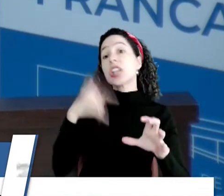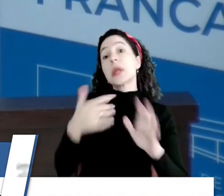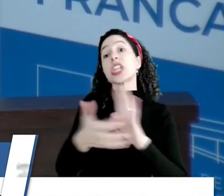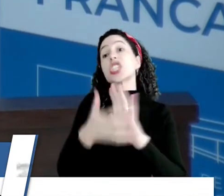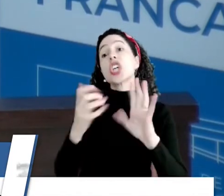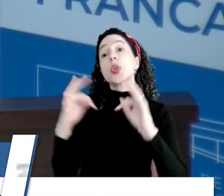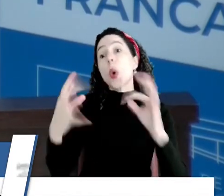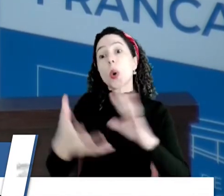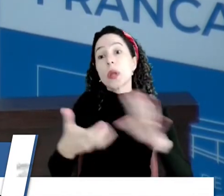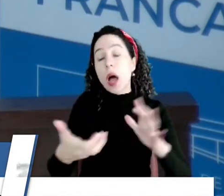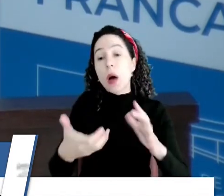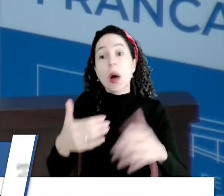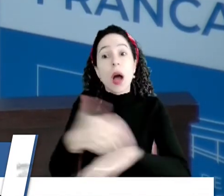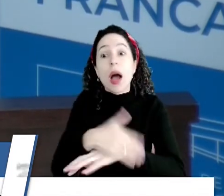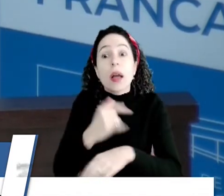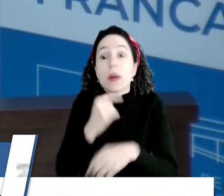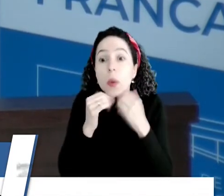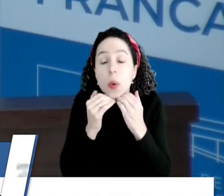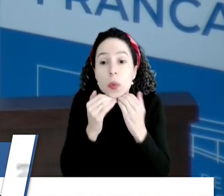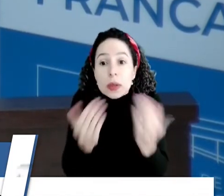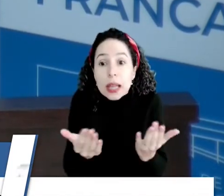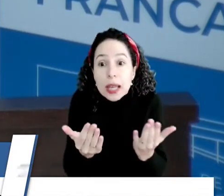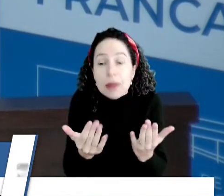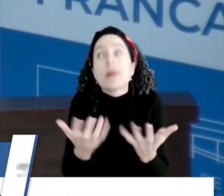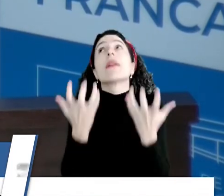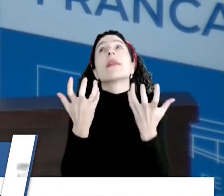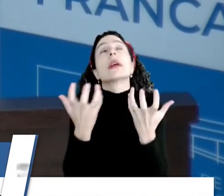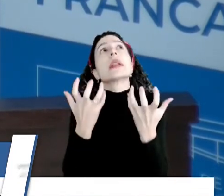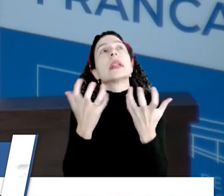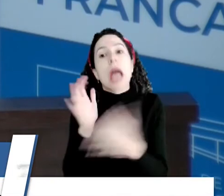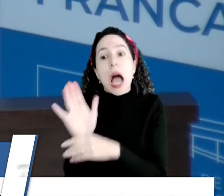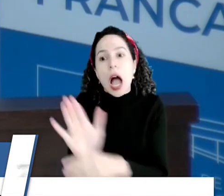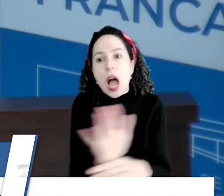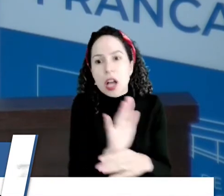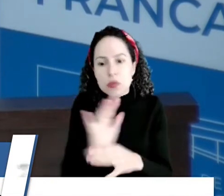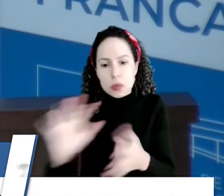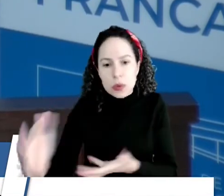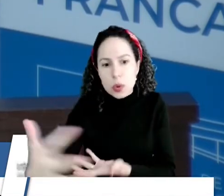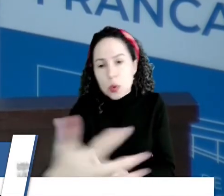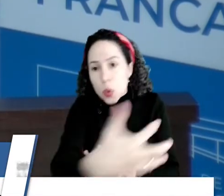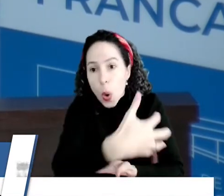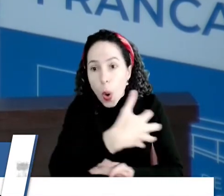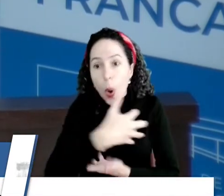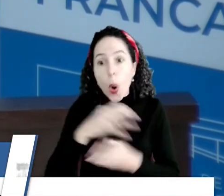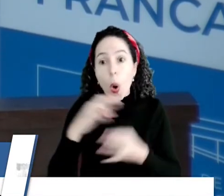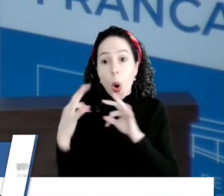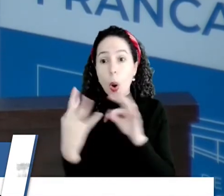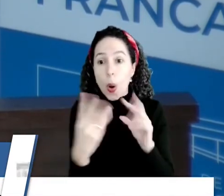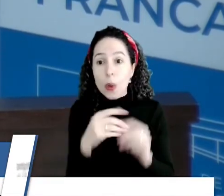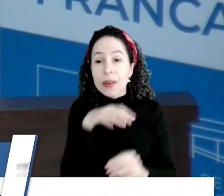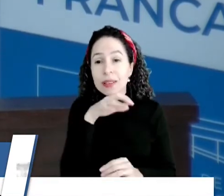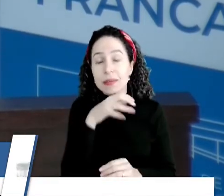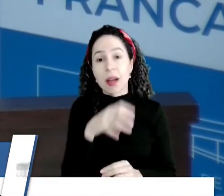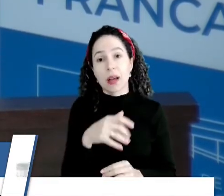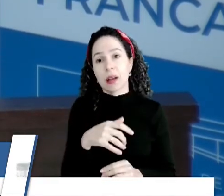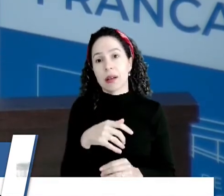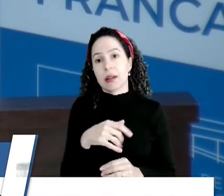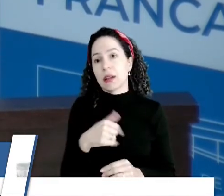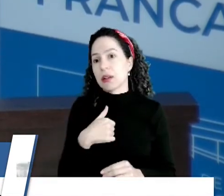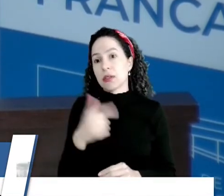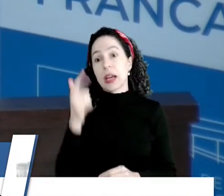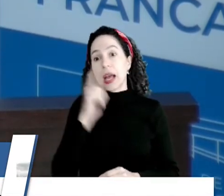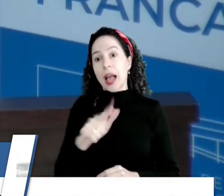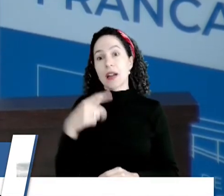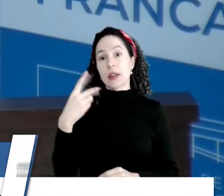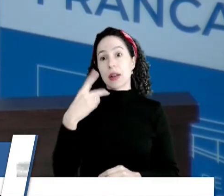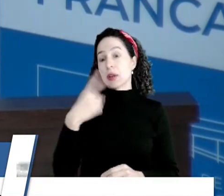consigo. Quem me dera eu pudesse recolher todos da rua. Eu não devia ter ganhado para vereadora, devia ter ganhado na Mega